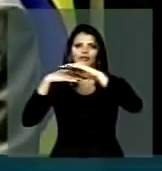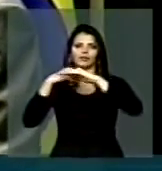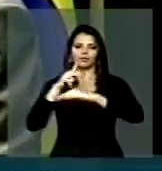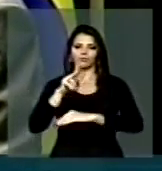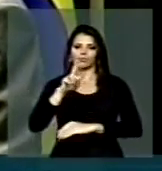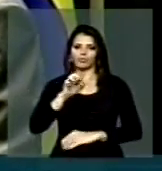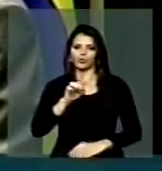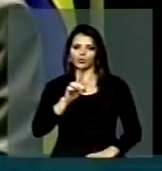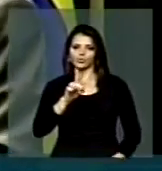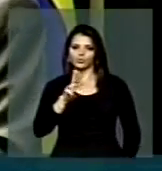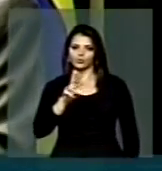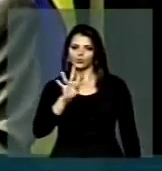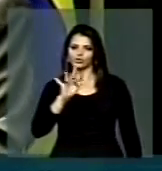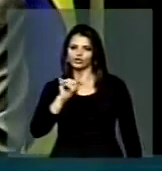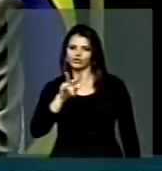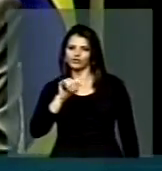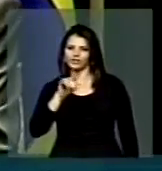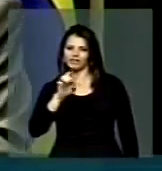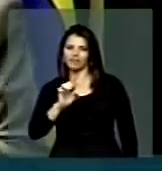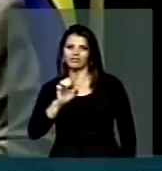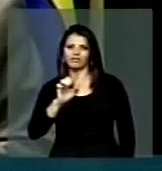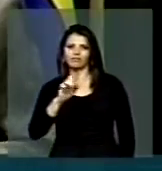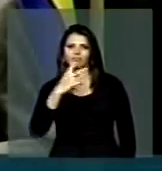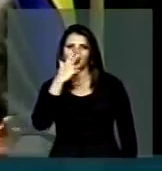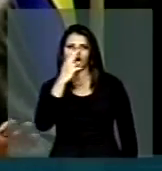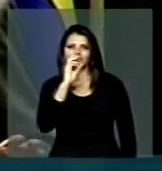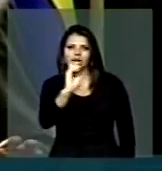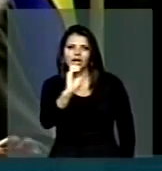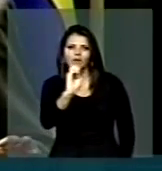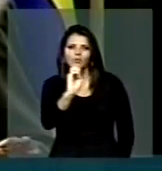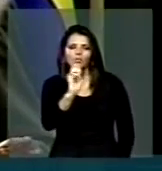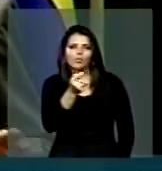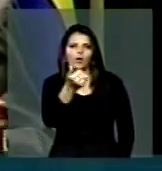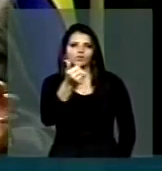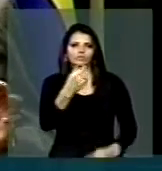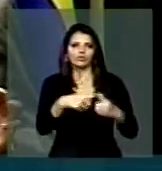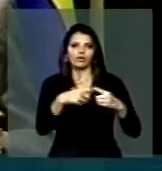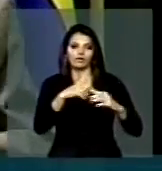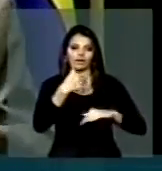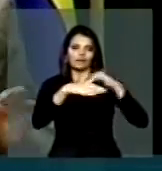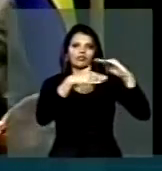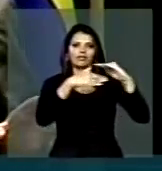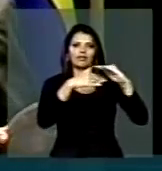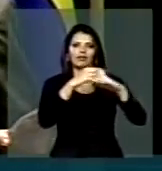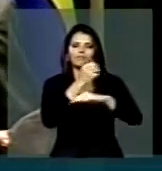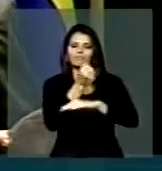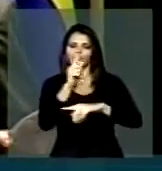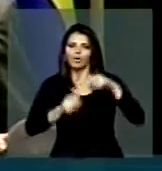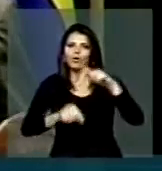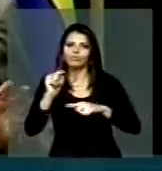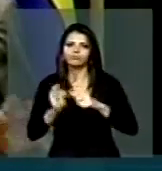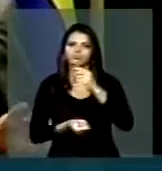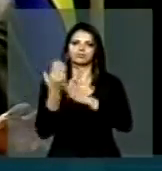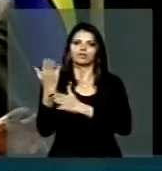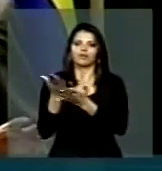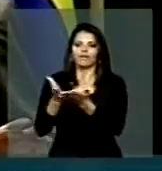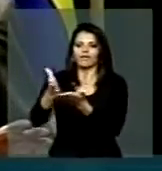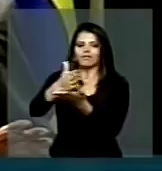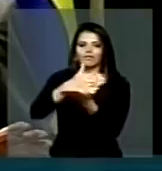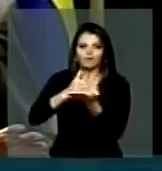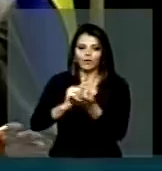quase nula no Brasil. Isso é fundamental, crescimento é produtividade. Não basta, tem que redistribuir ao mesmo tempo, mas